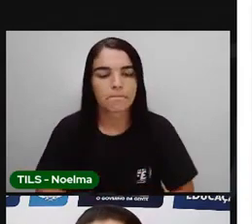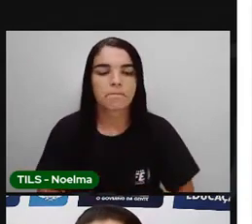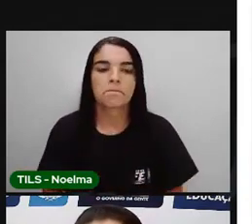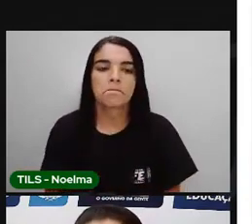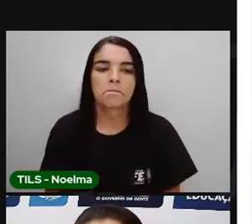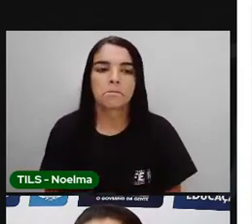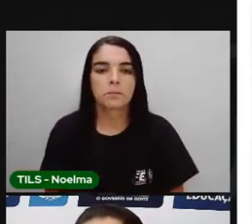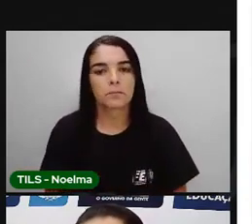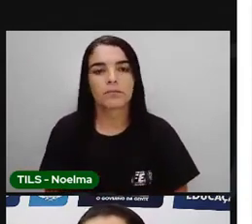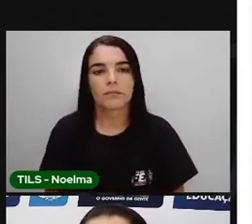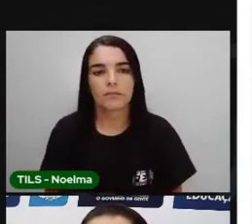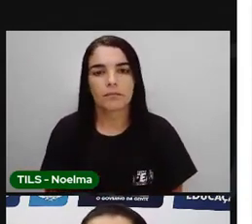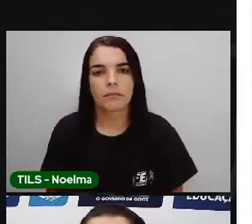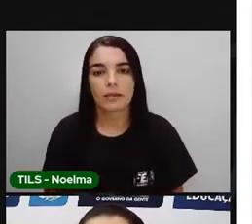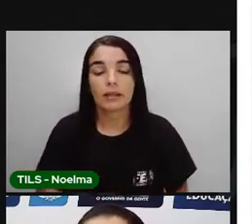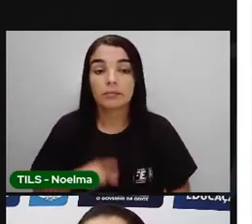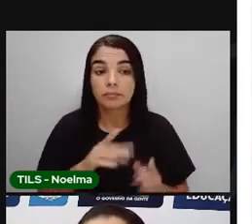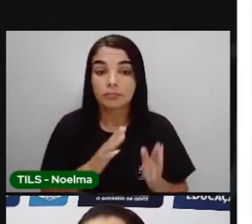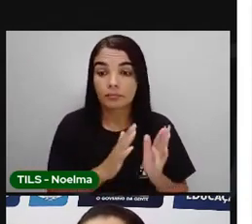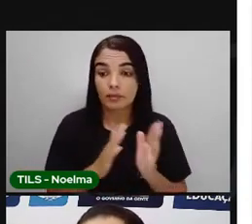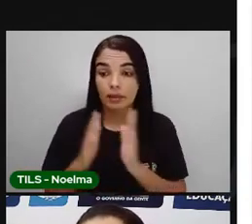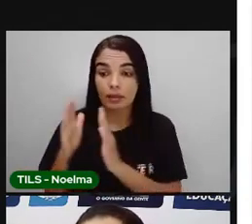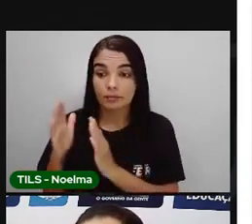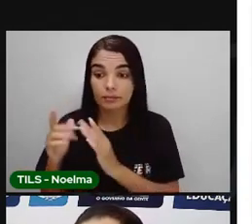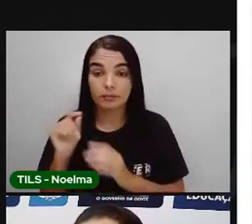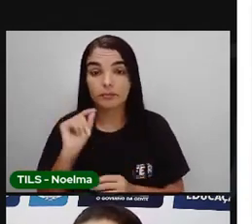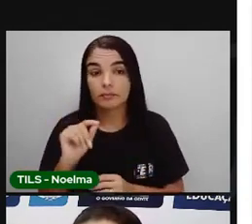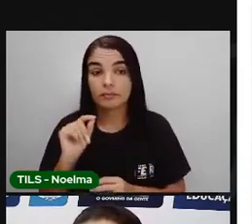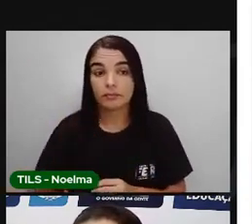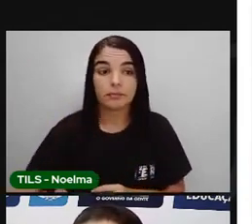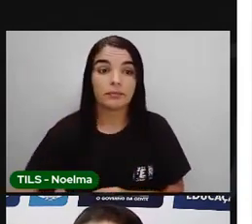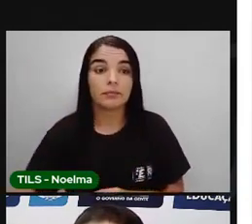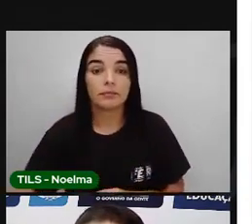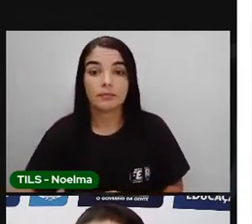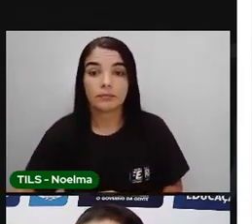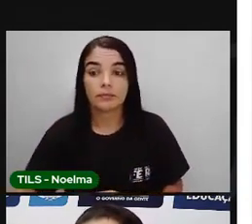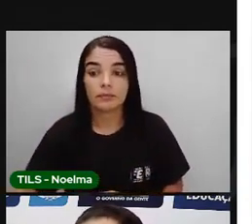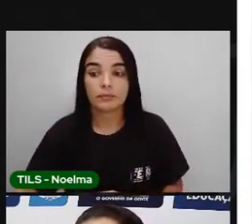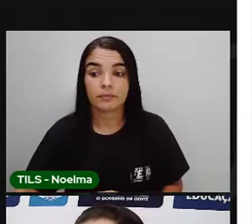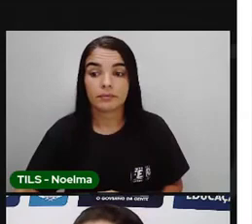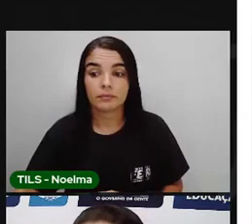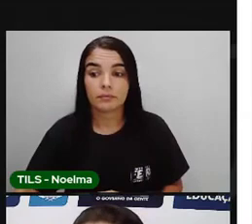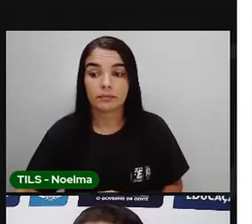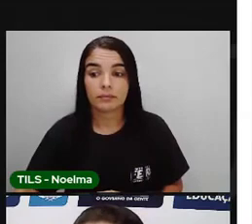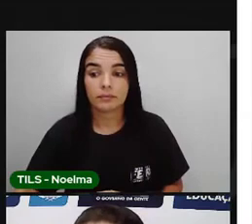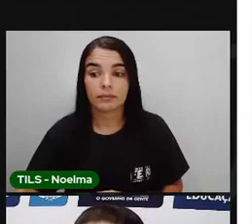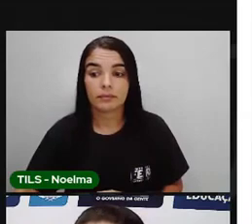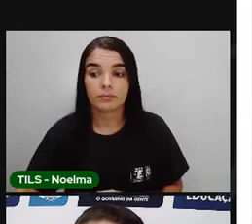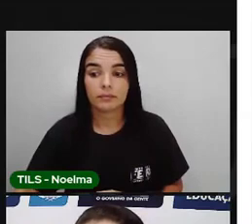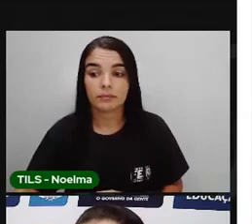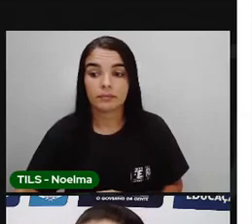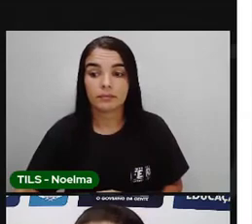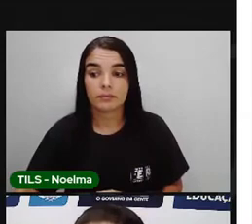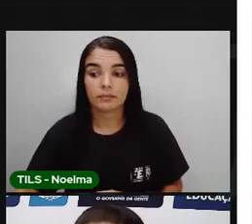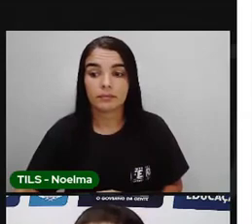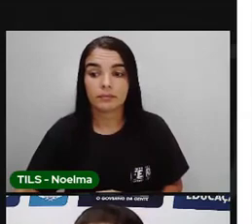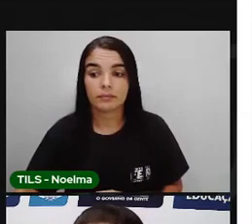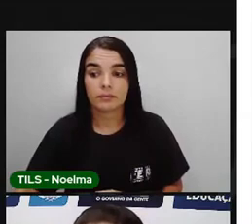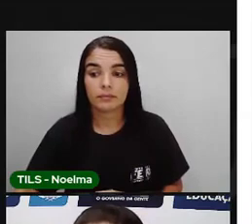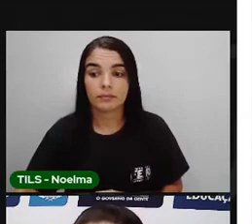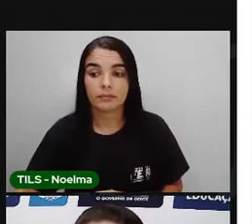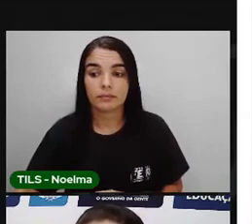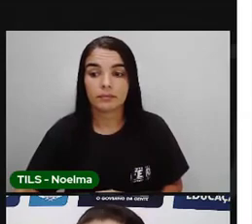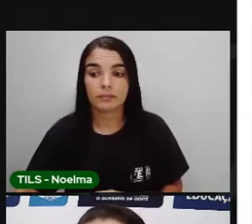desmatadas. Aqui do lado, nós temos as áreas por estado que já foram desmatadas, né?